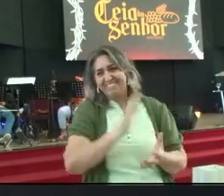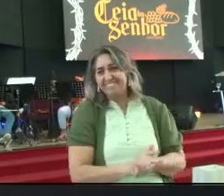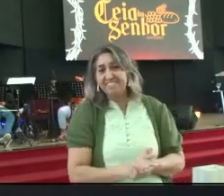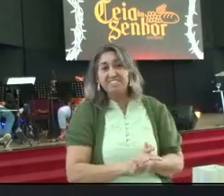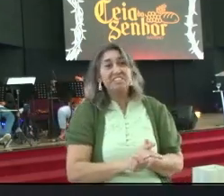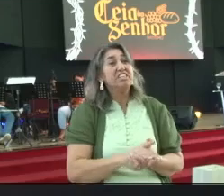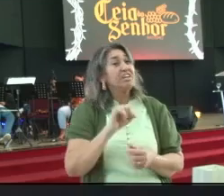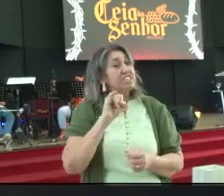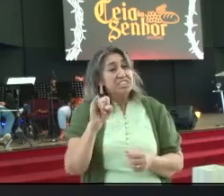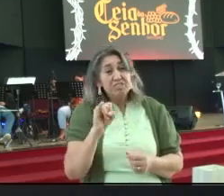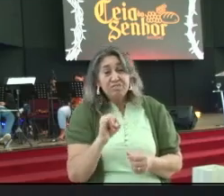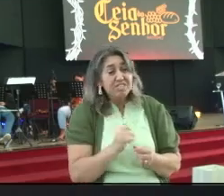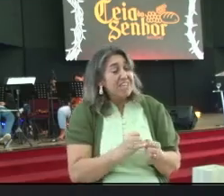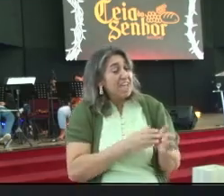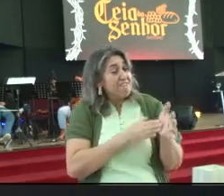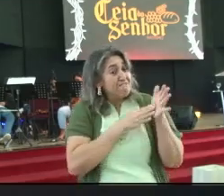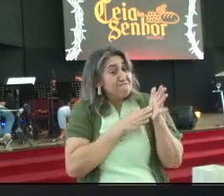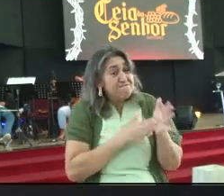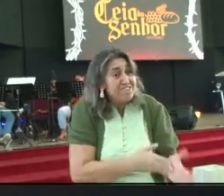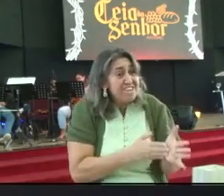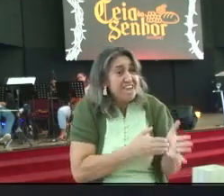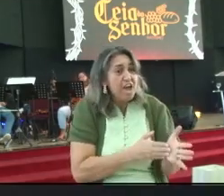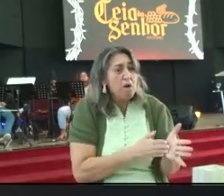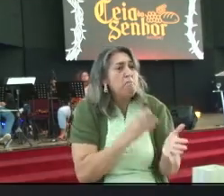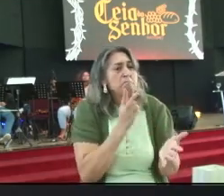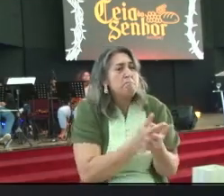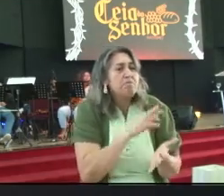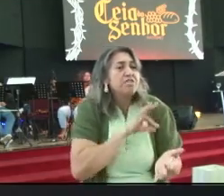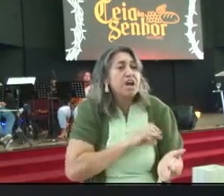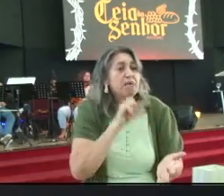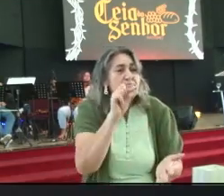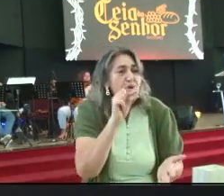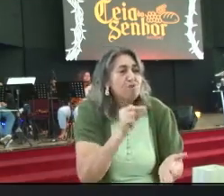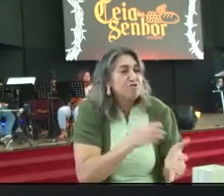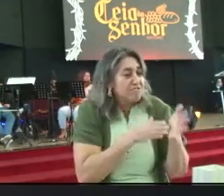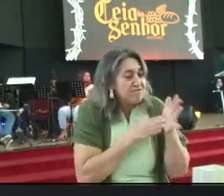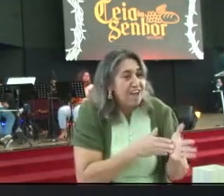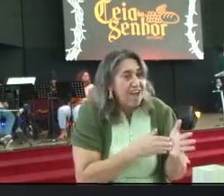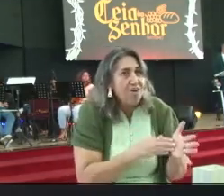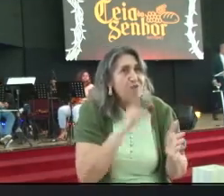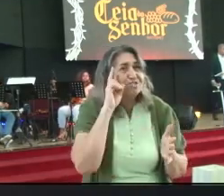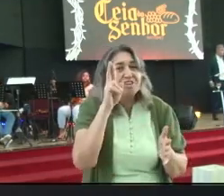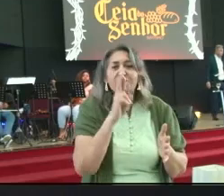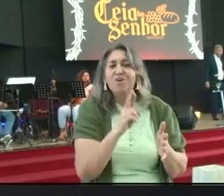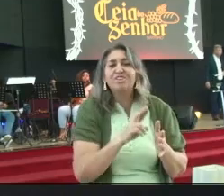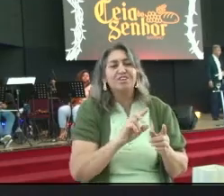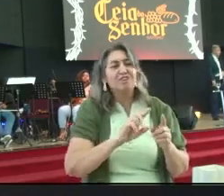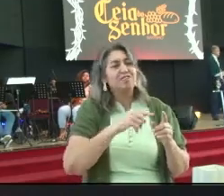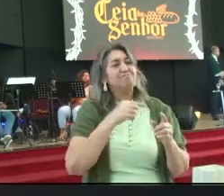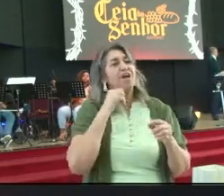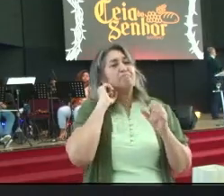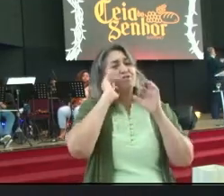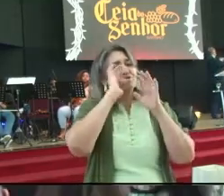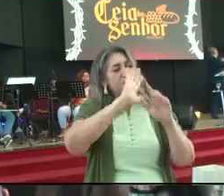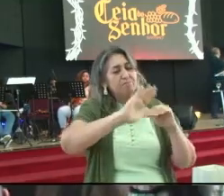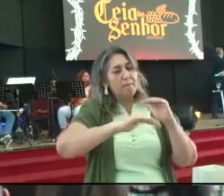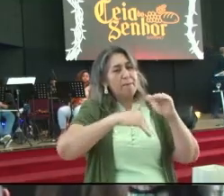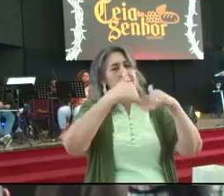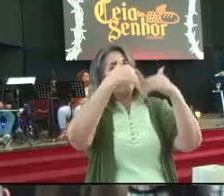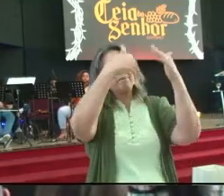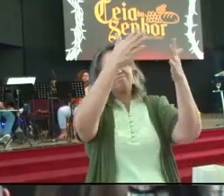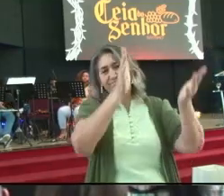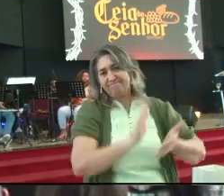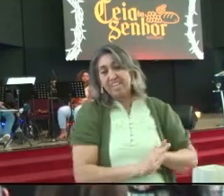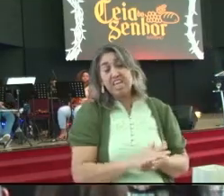pouco, Deus coloca no muito. Quantos recebem esta palavra, digam glória a Deus. Mas nós